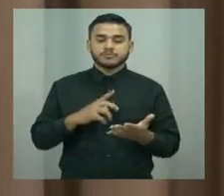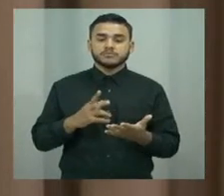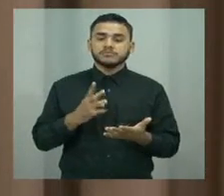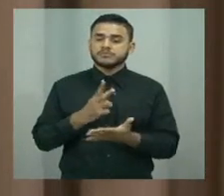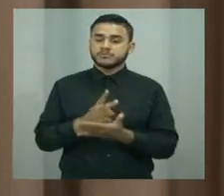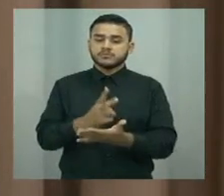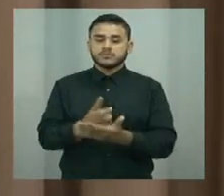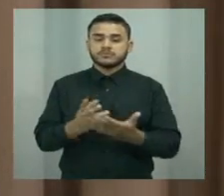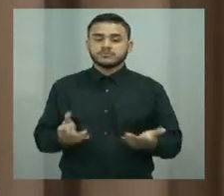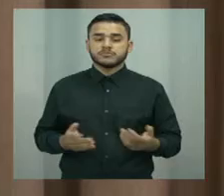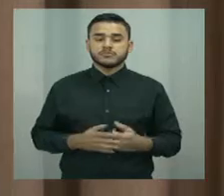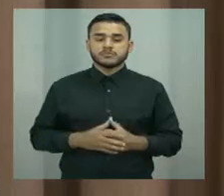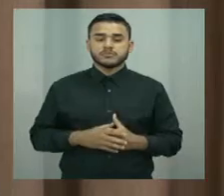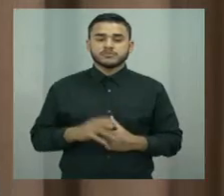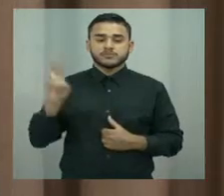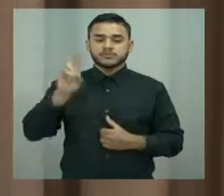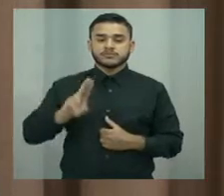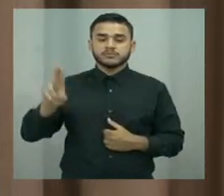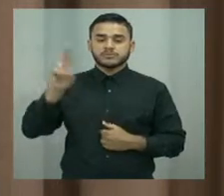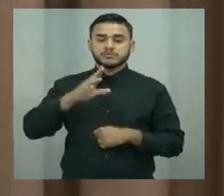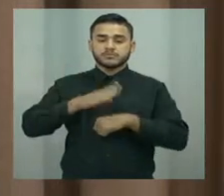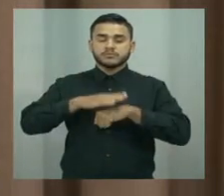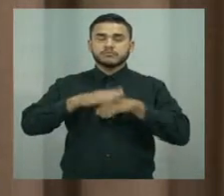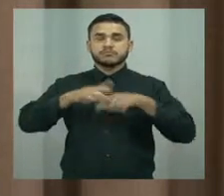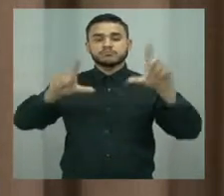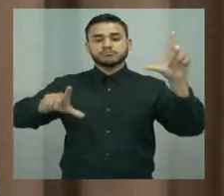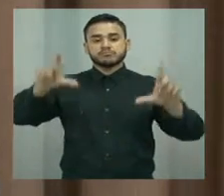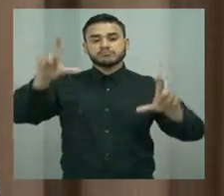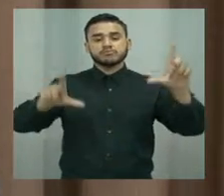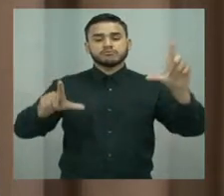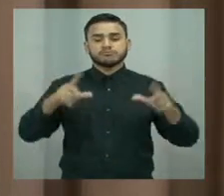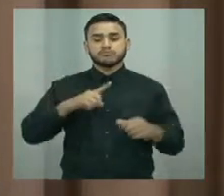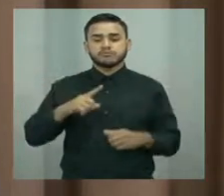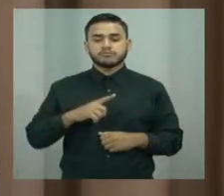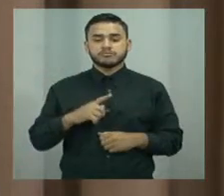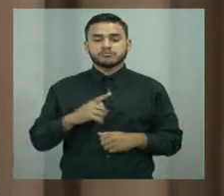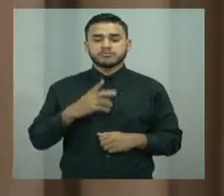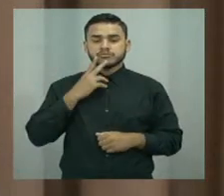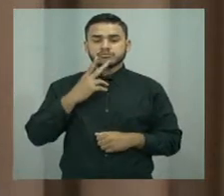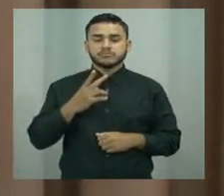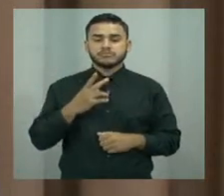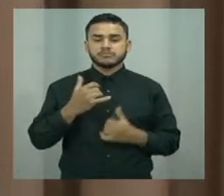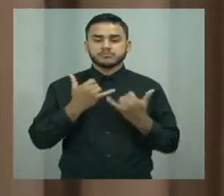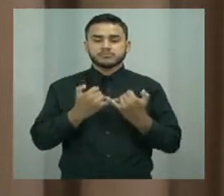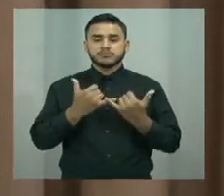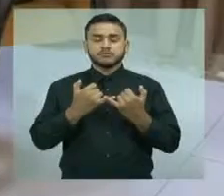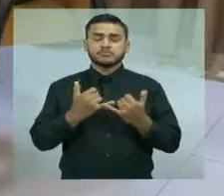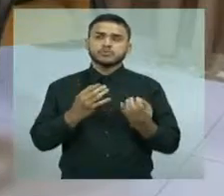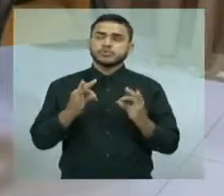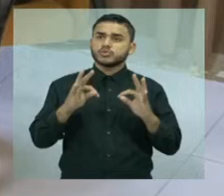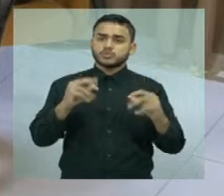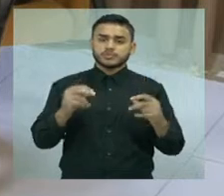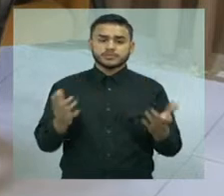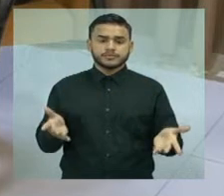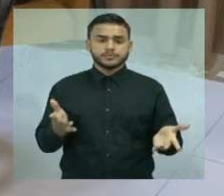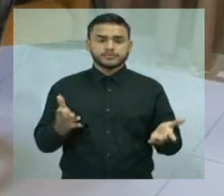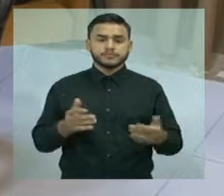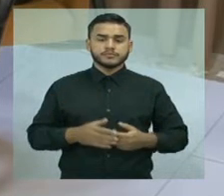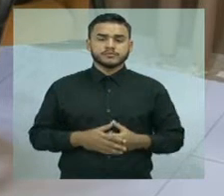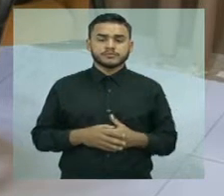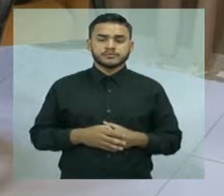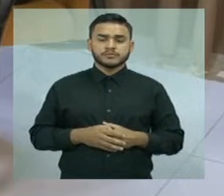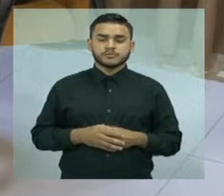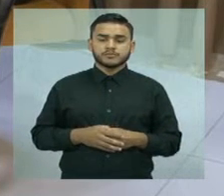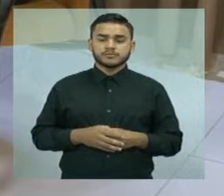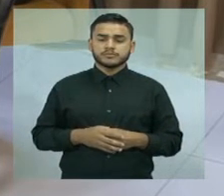som, você usando a sua própria TV, porque a pessoa se importa, tem aqueles jogos interativos. Até o som da voz, né? Até o som